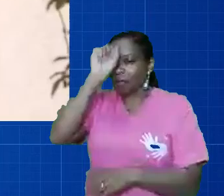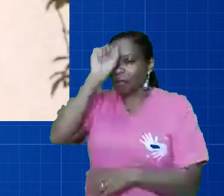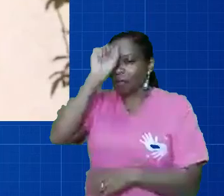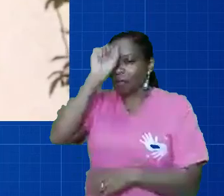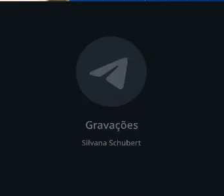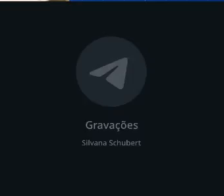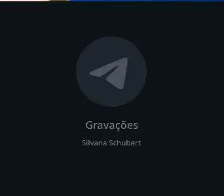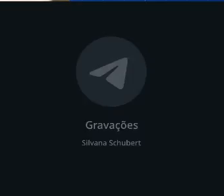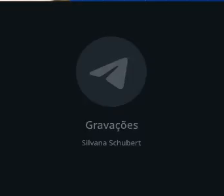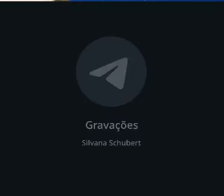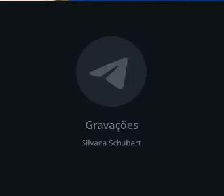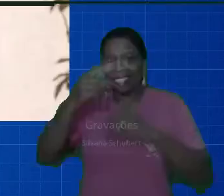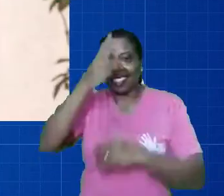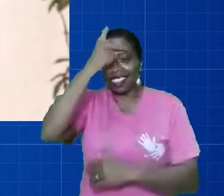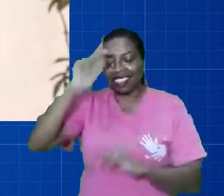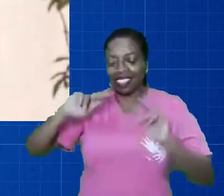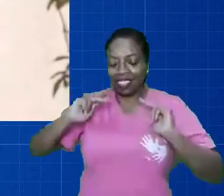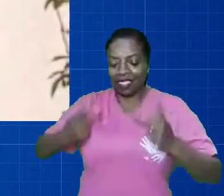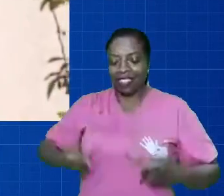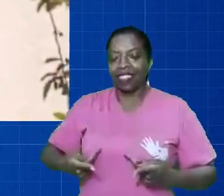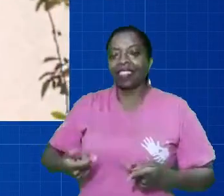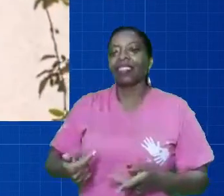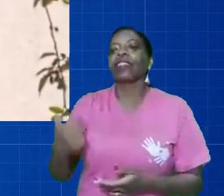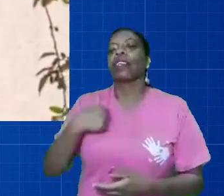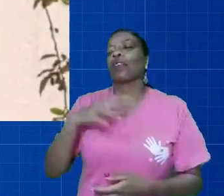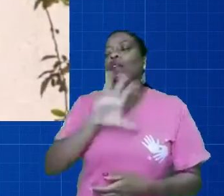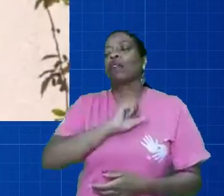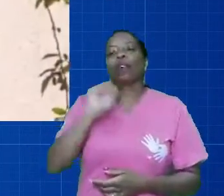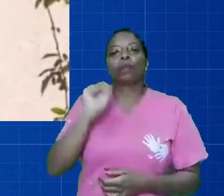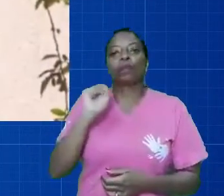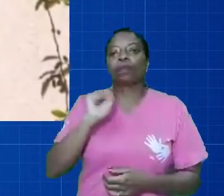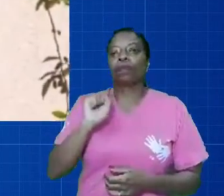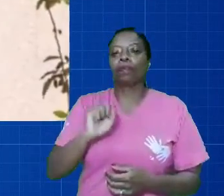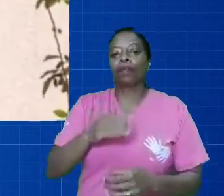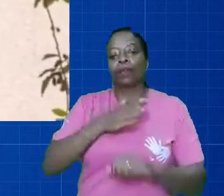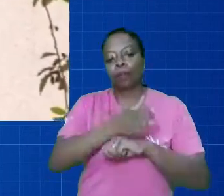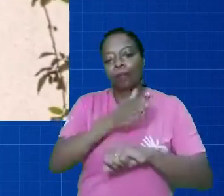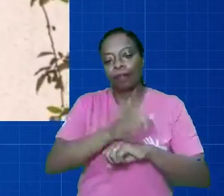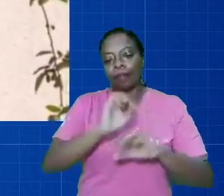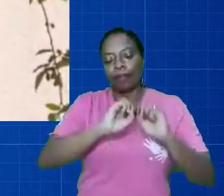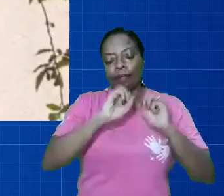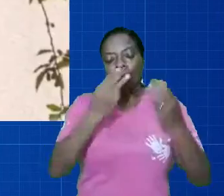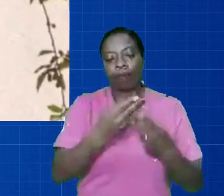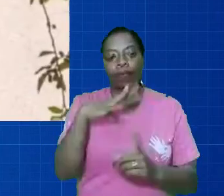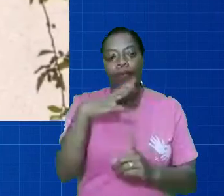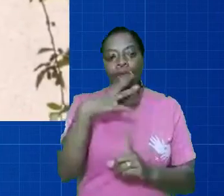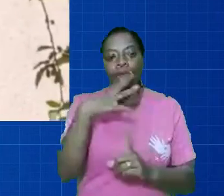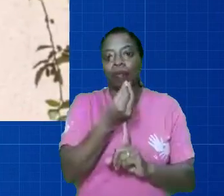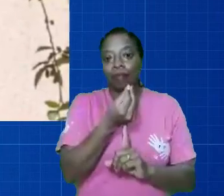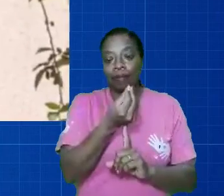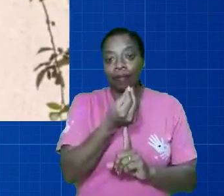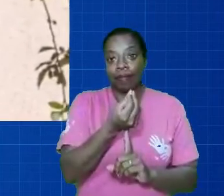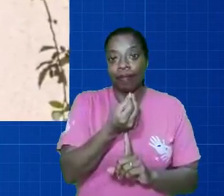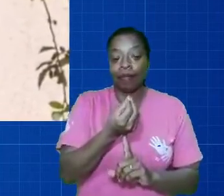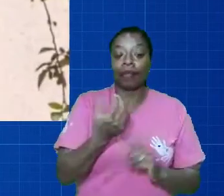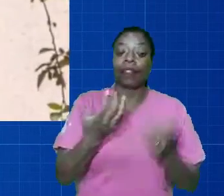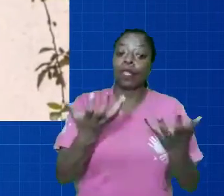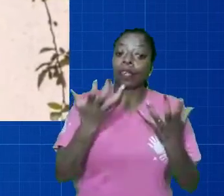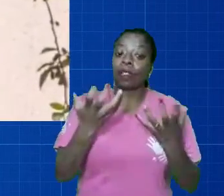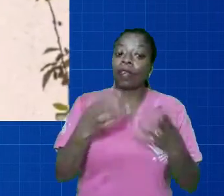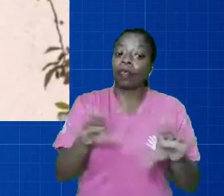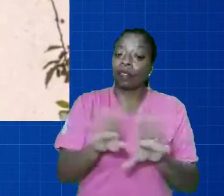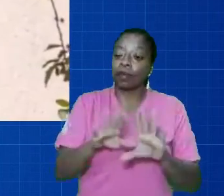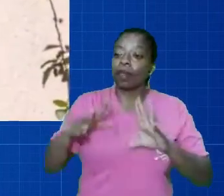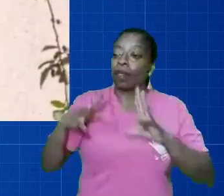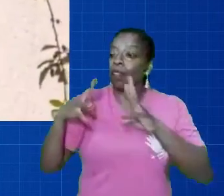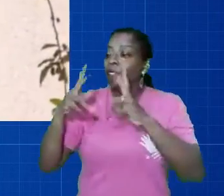arte e seria incrível que ela, né, que todas as crianças do município tivessem a oportunidade de participar. Eu